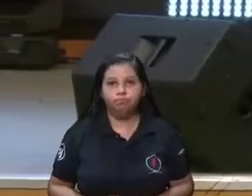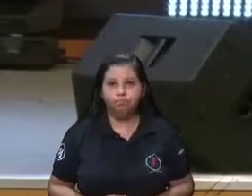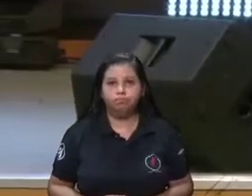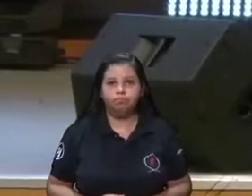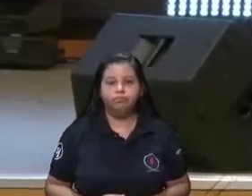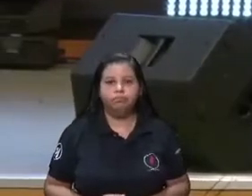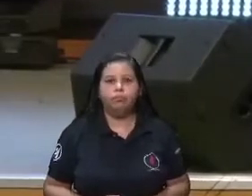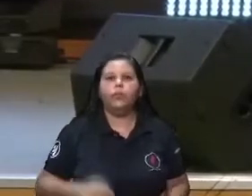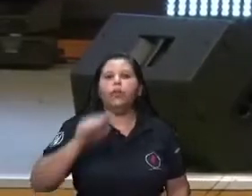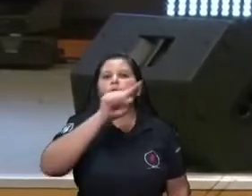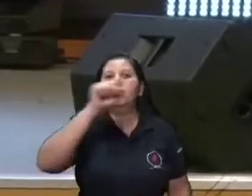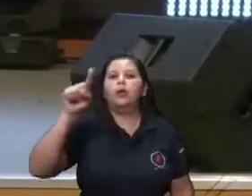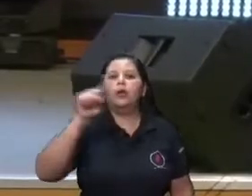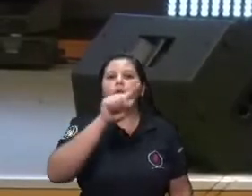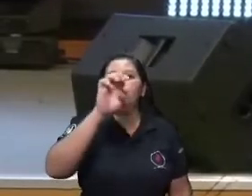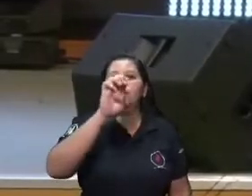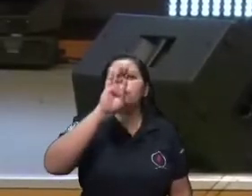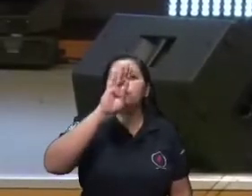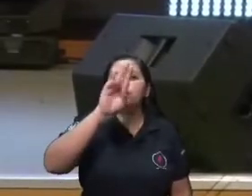Zebulon,